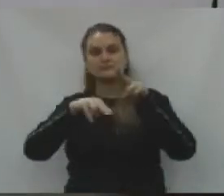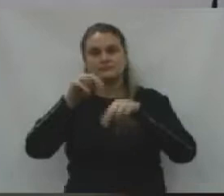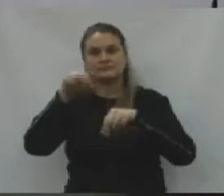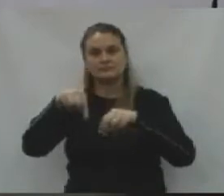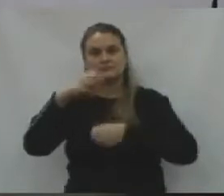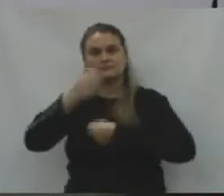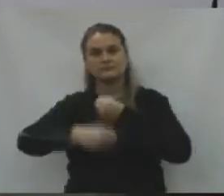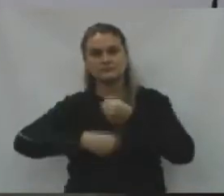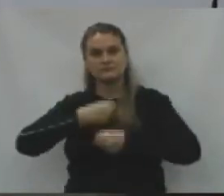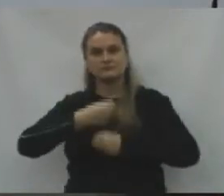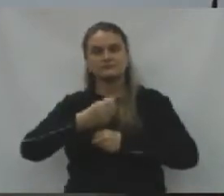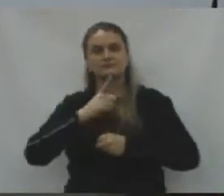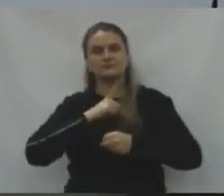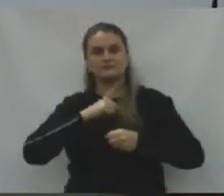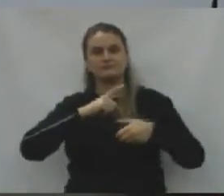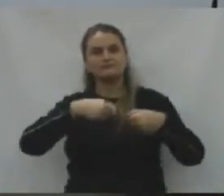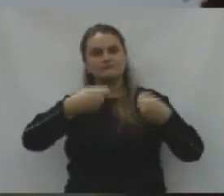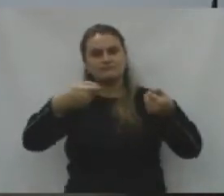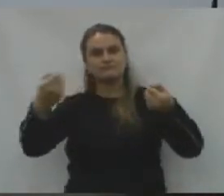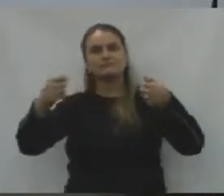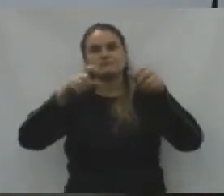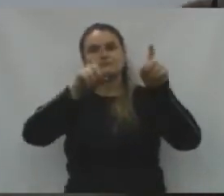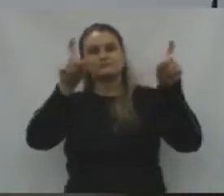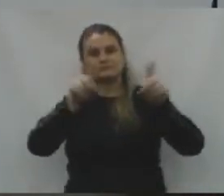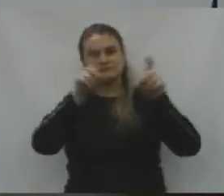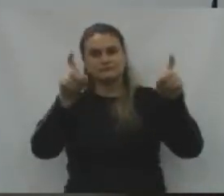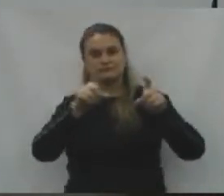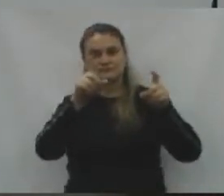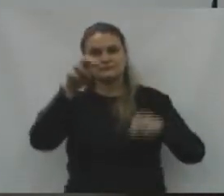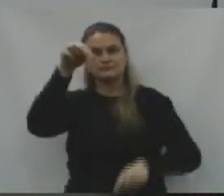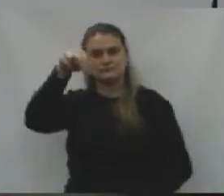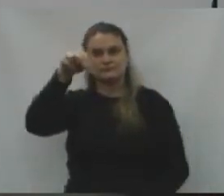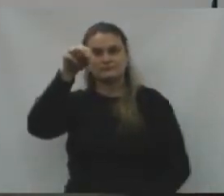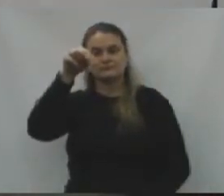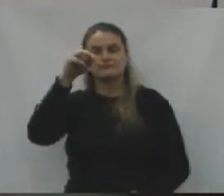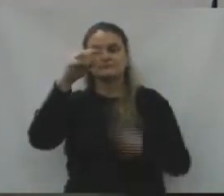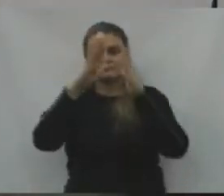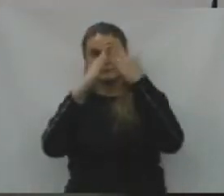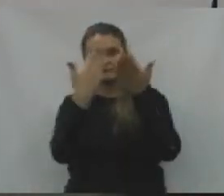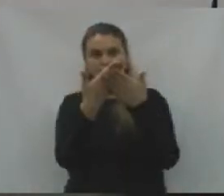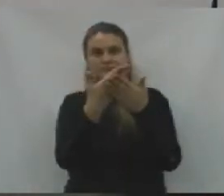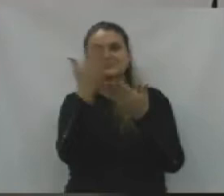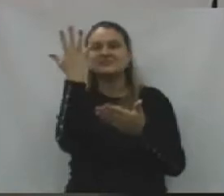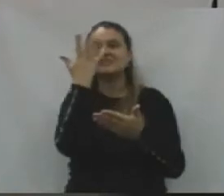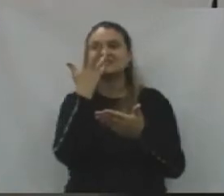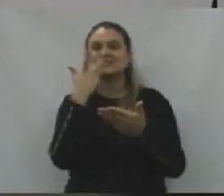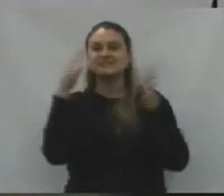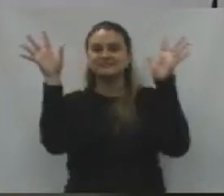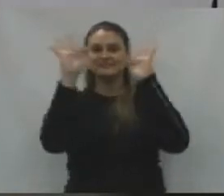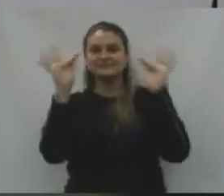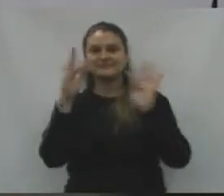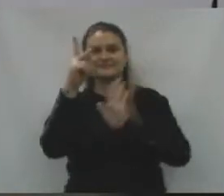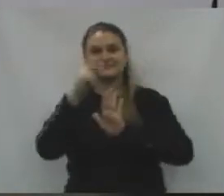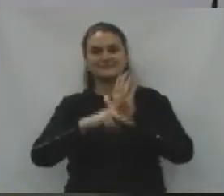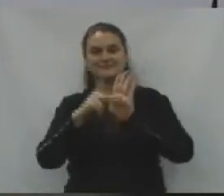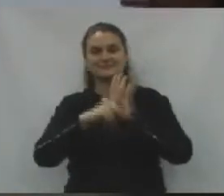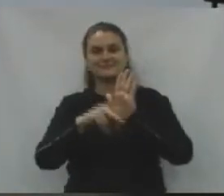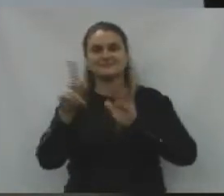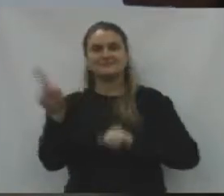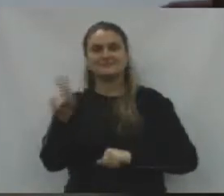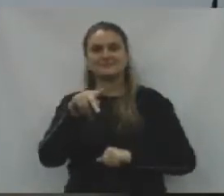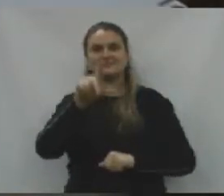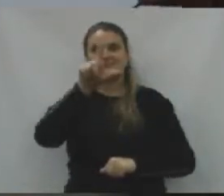ano, tivemos a entrega de vários computadores no Núcleo de Educação Infantil Criança Feliz, projeto do professor